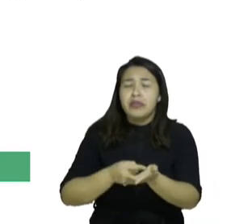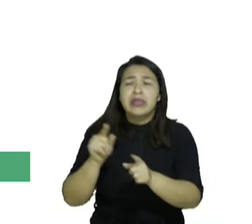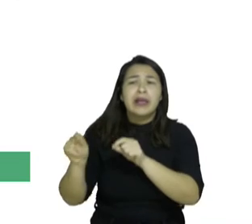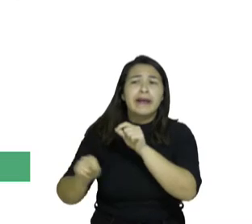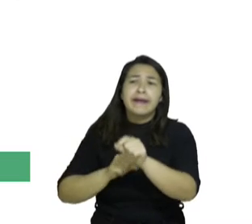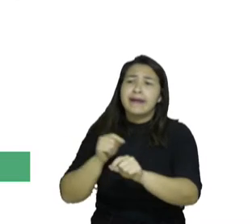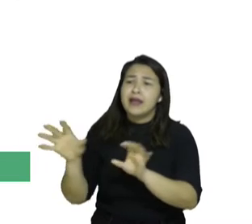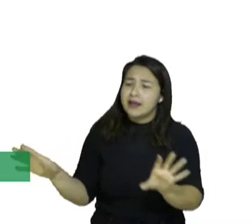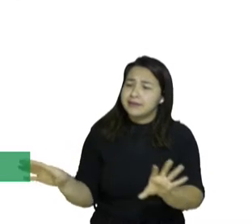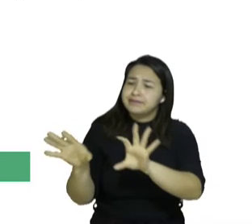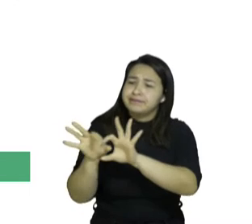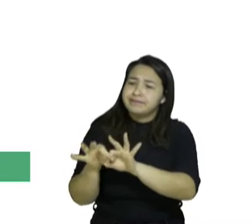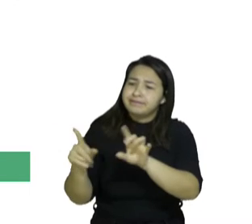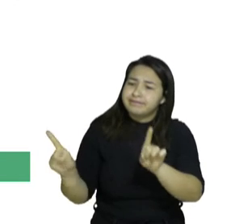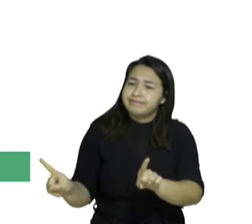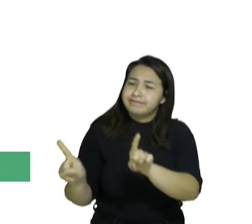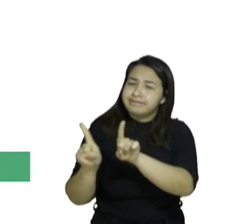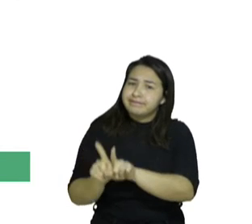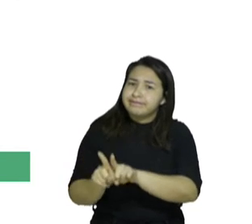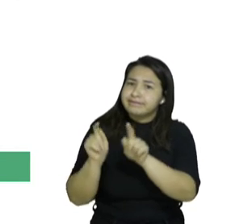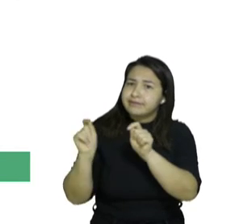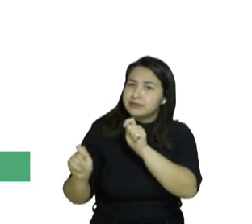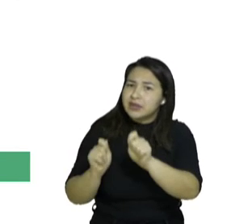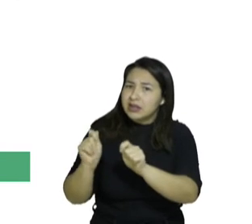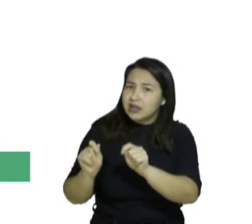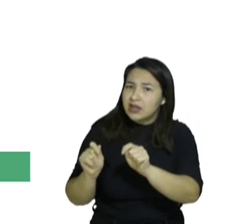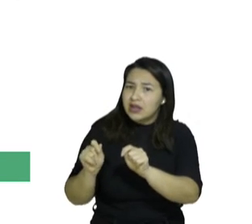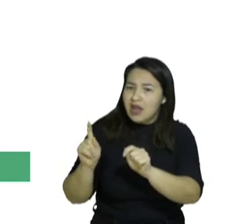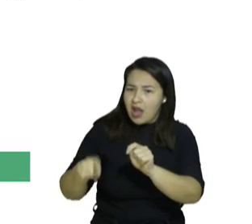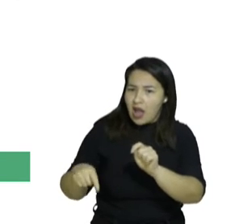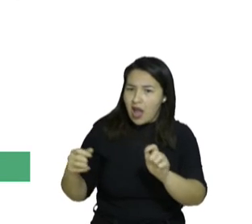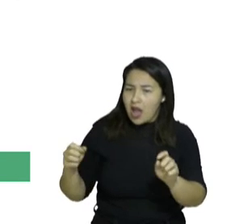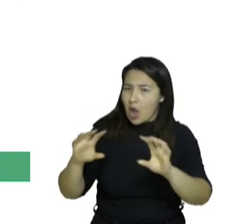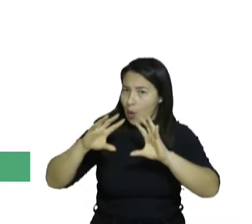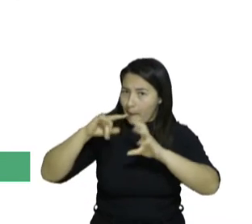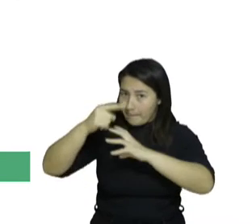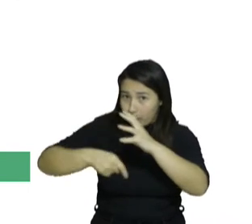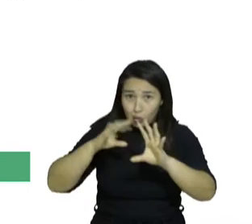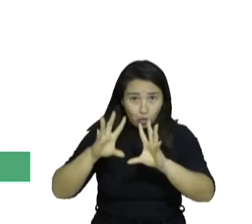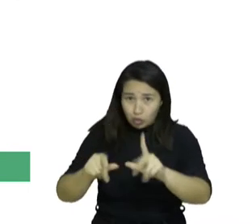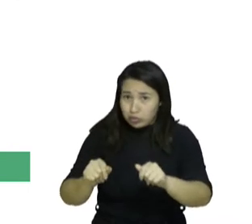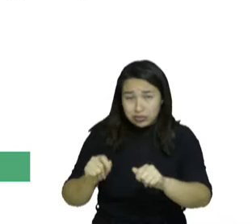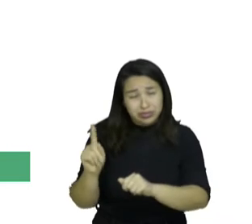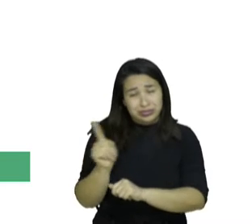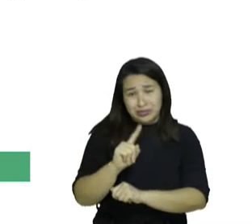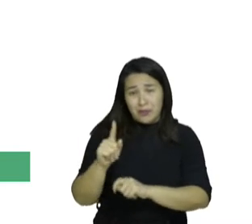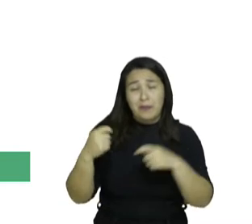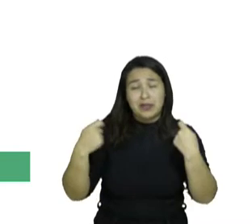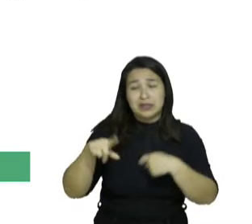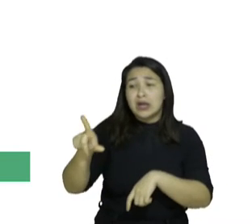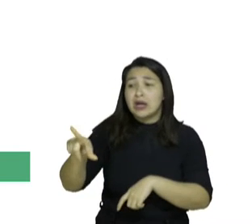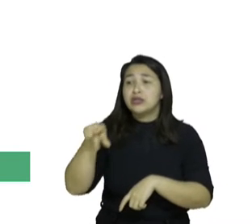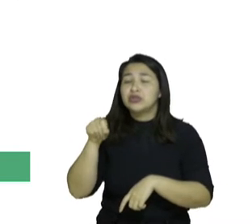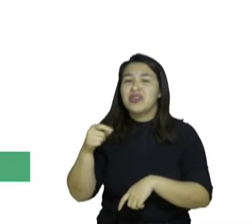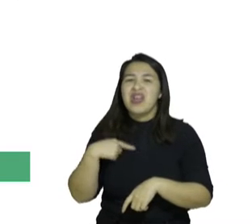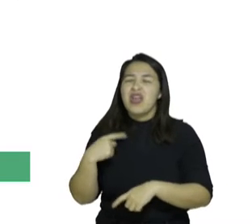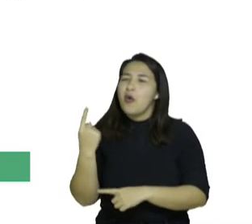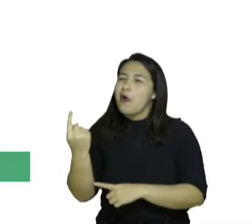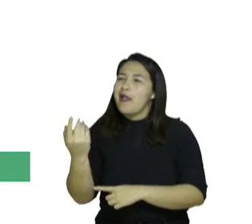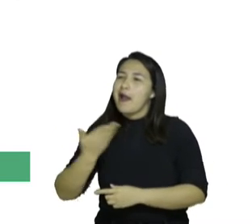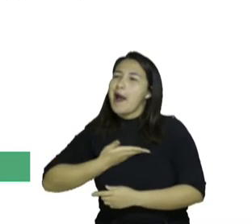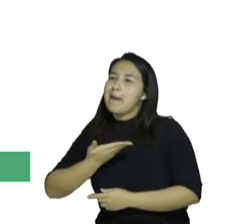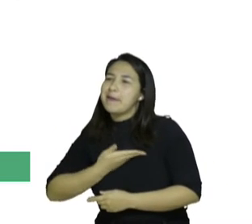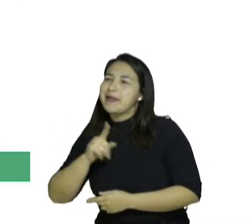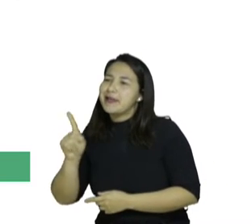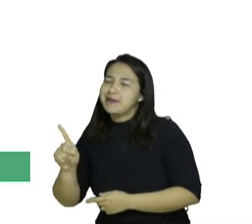se abraçar não dá para se abraçar com o mundo todo não dá para dizer hoje eu sou amiguinho desse amanhã